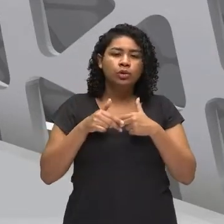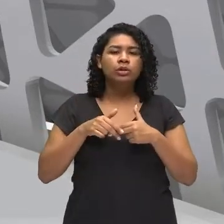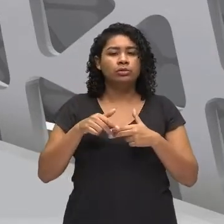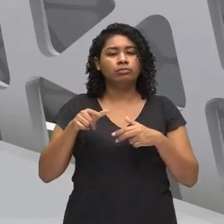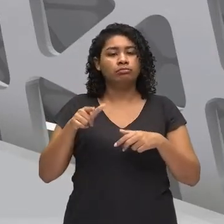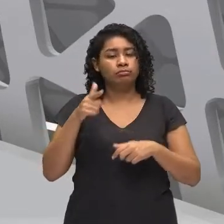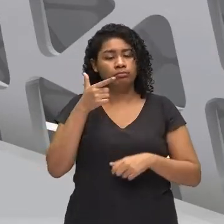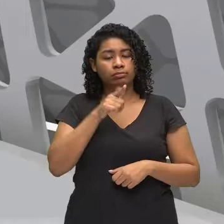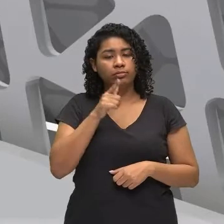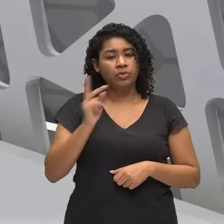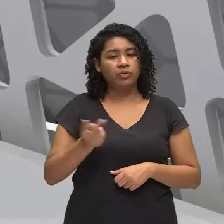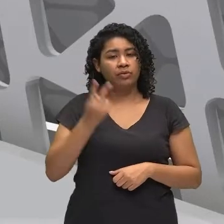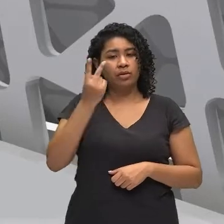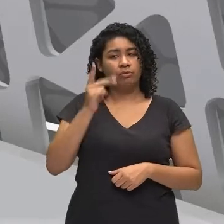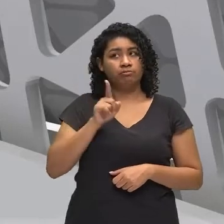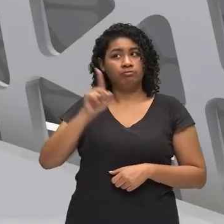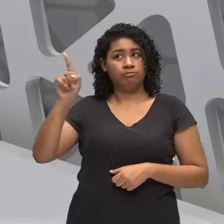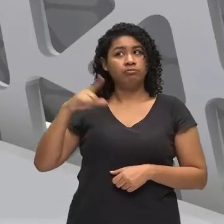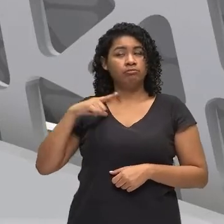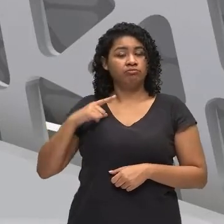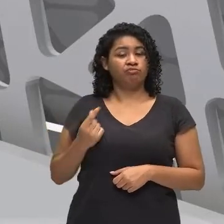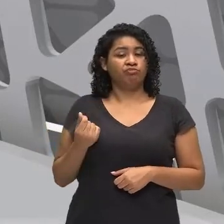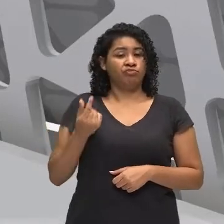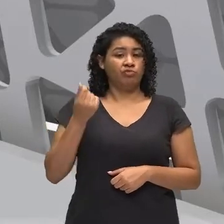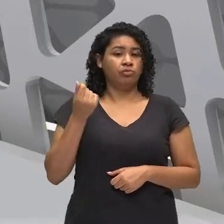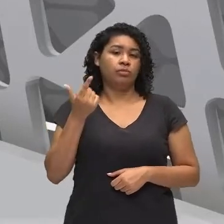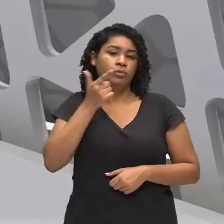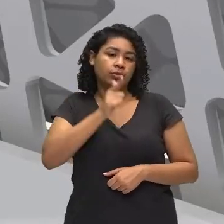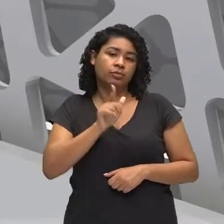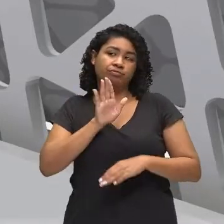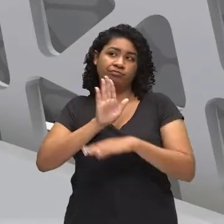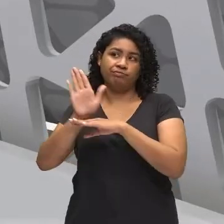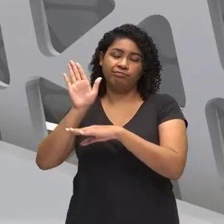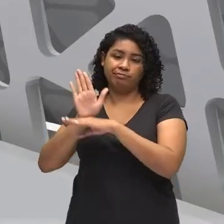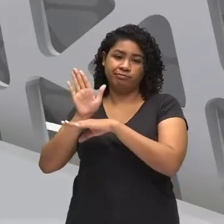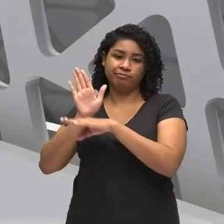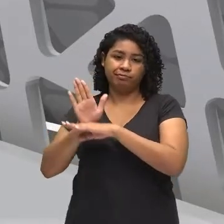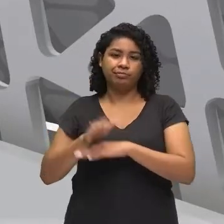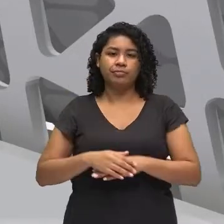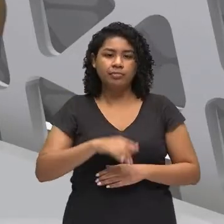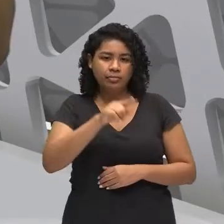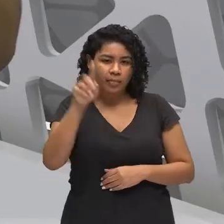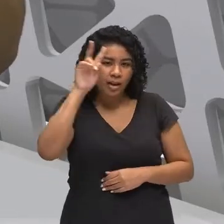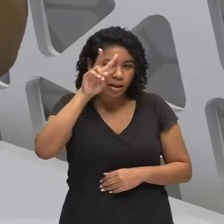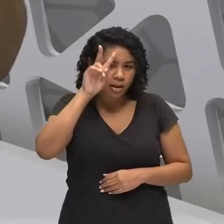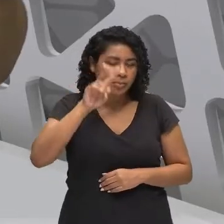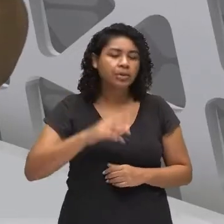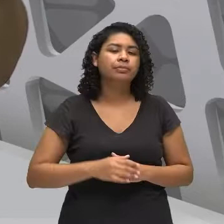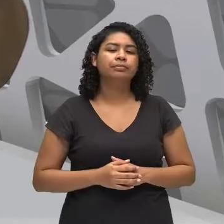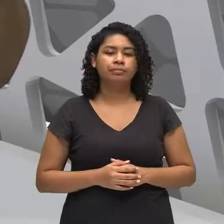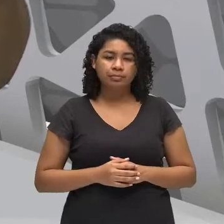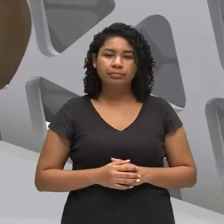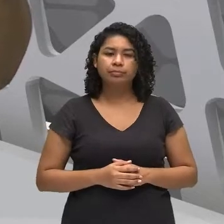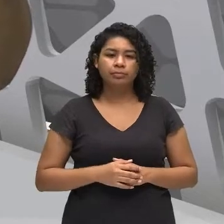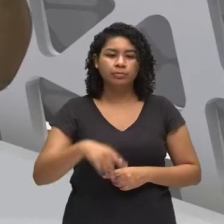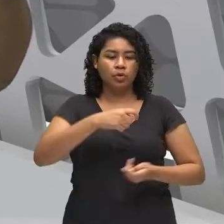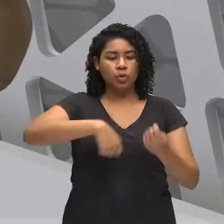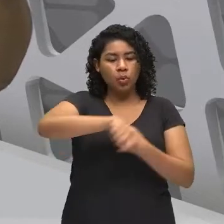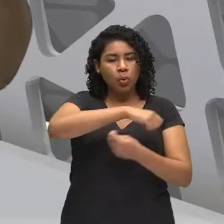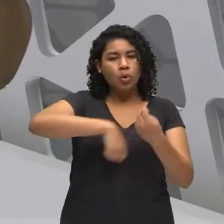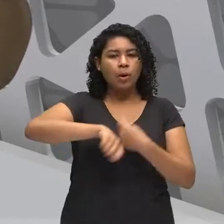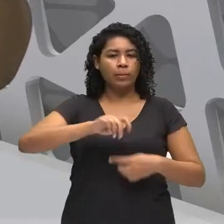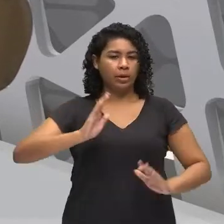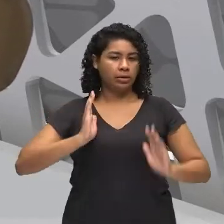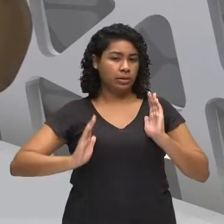favorável dos Estados nacionais europeus. Afinal de contas, lembre que o sistema econômico vigente naquele momento ainda era